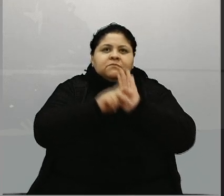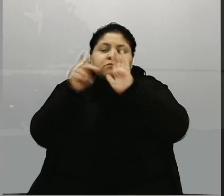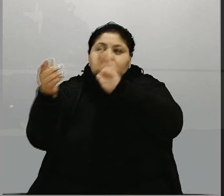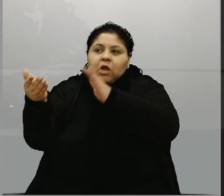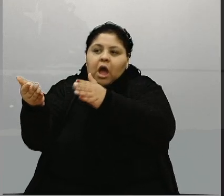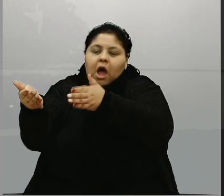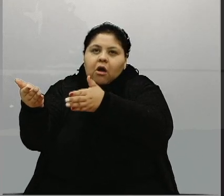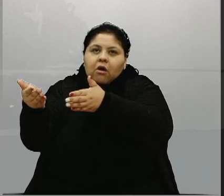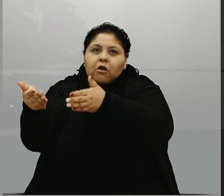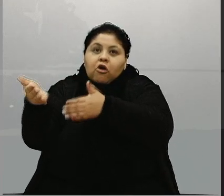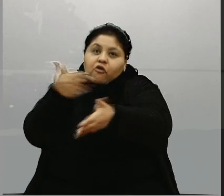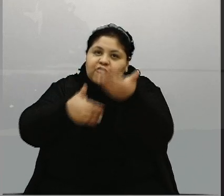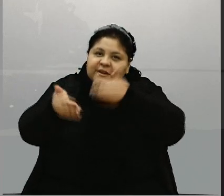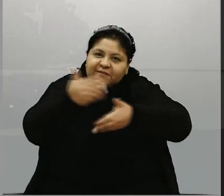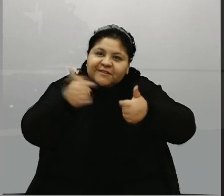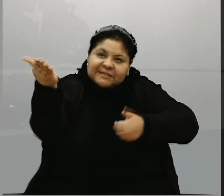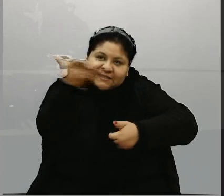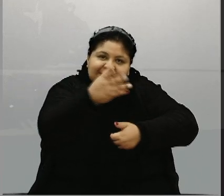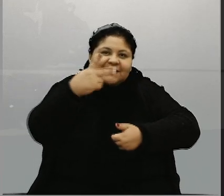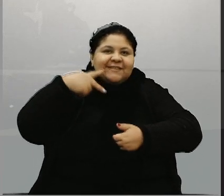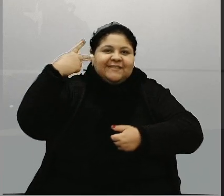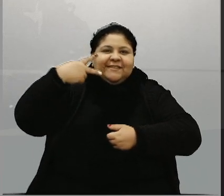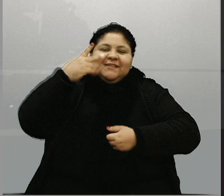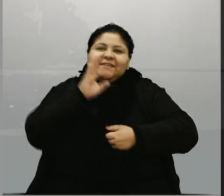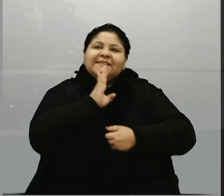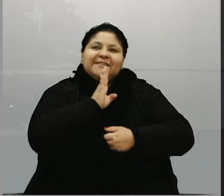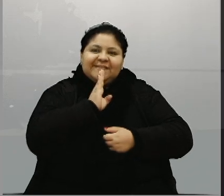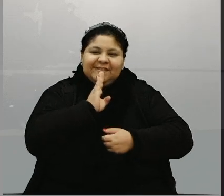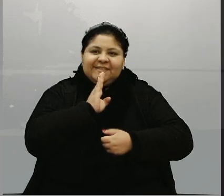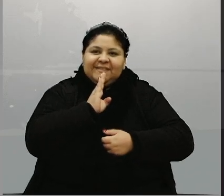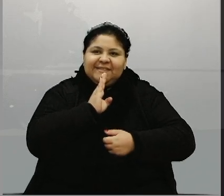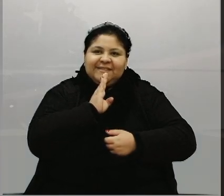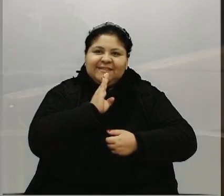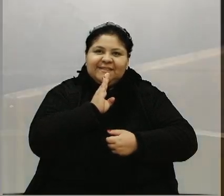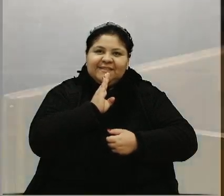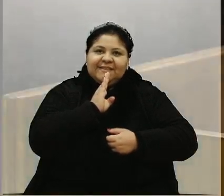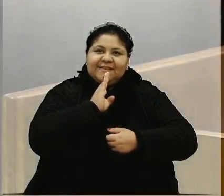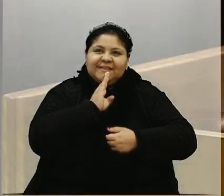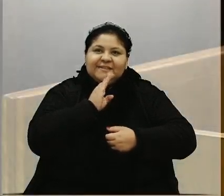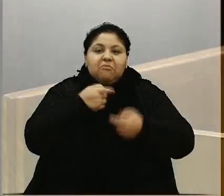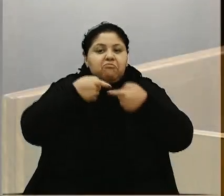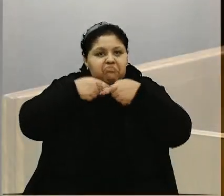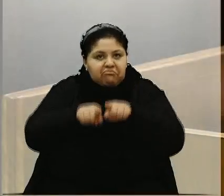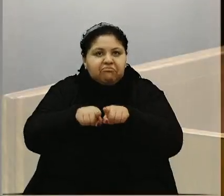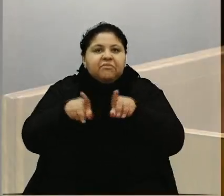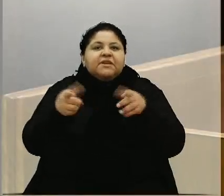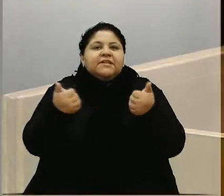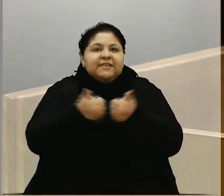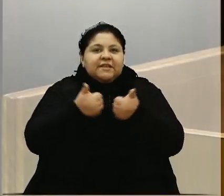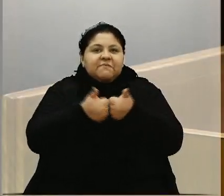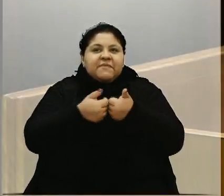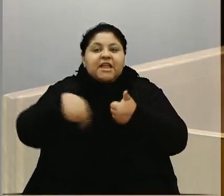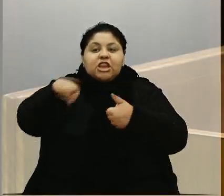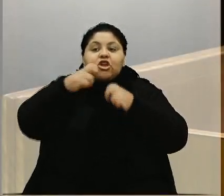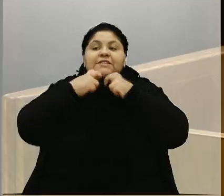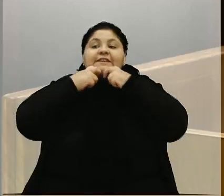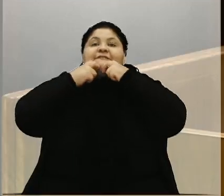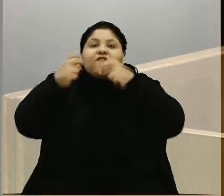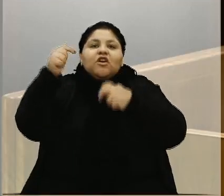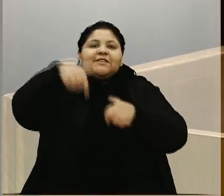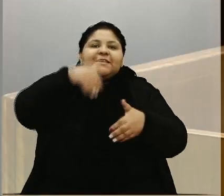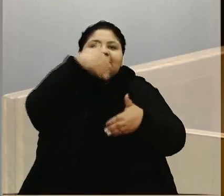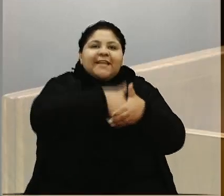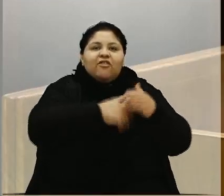receberemos vocês, vereadores, para ir conhecer, né, e serem nossos parceiros, realmente ser a nossa voz aqui dentro da Câmara